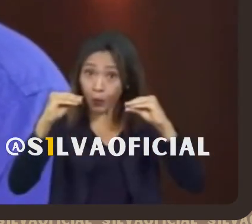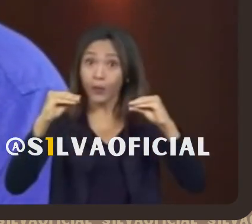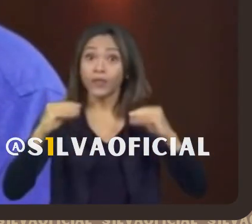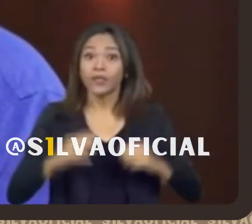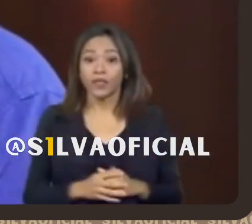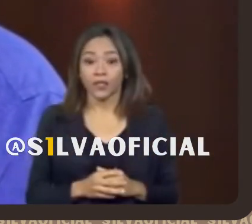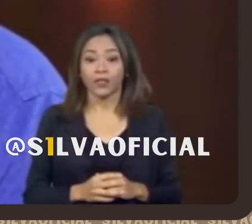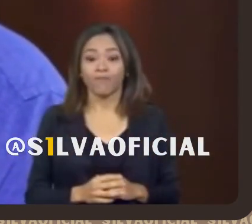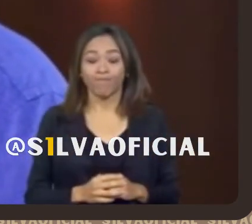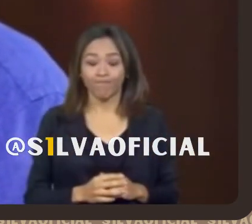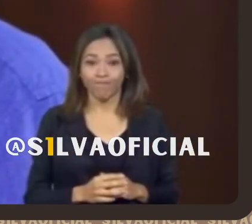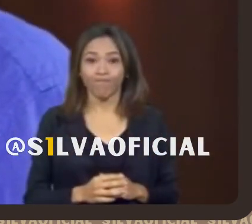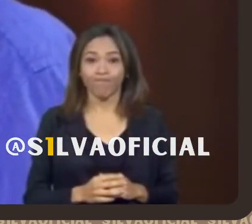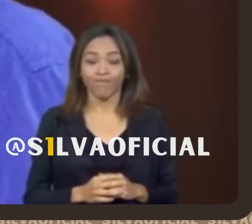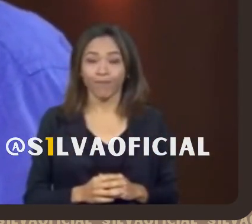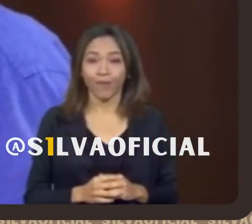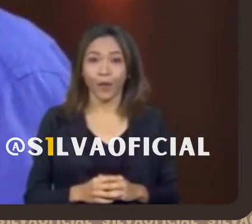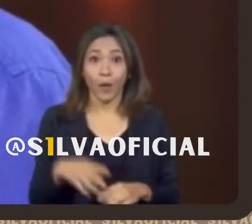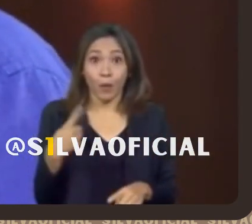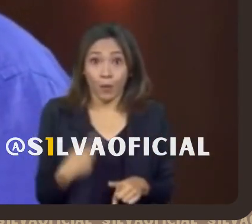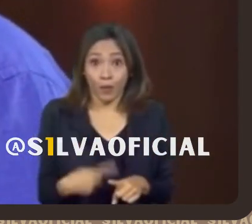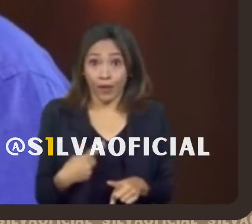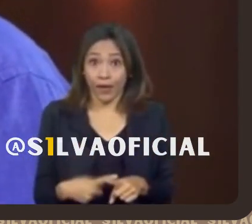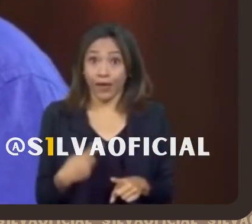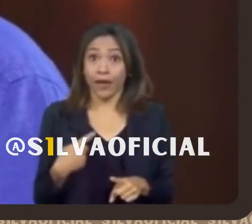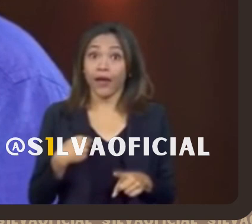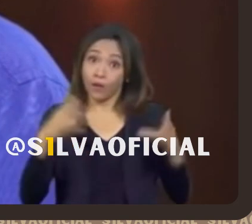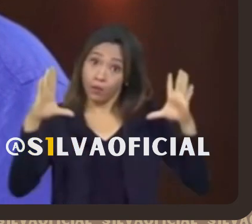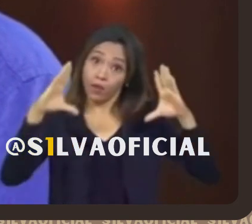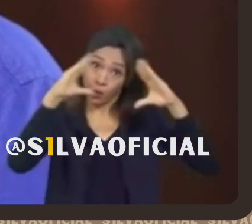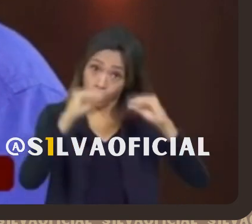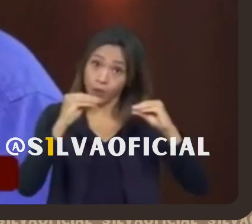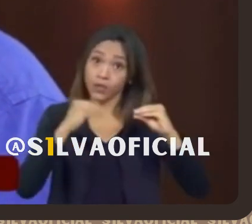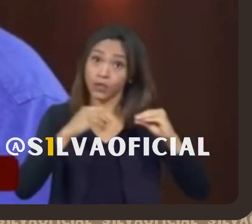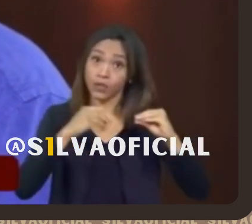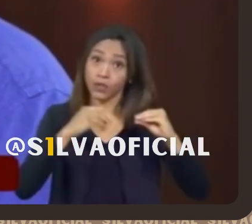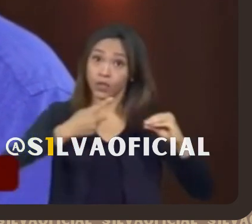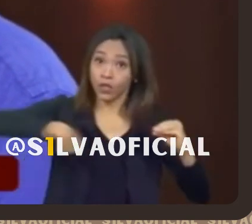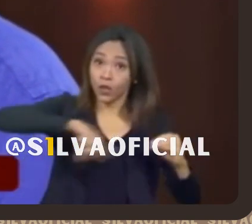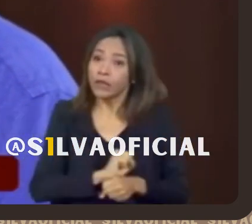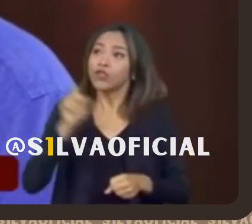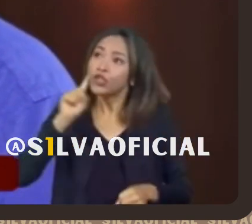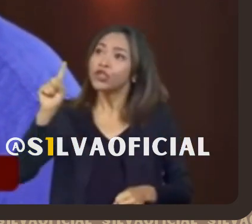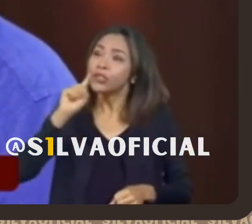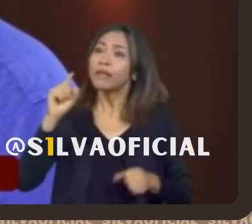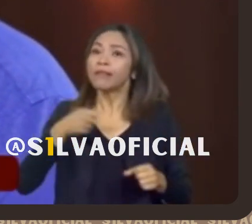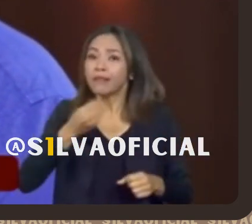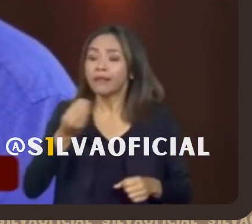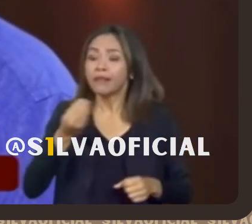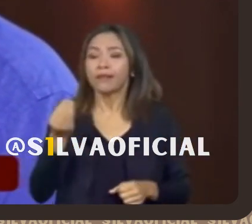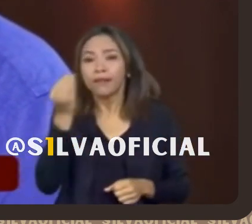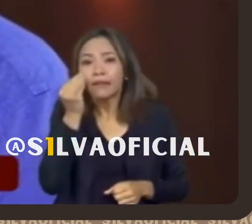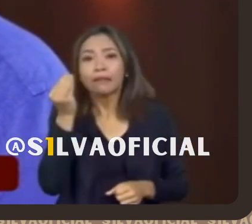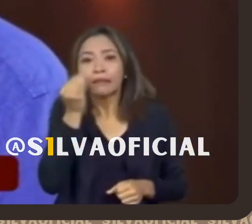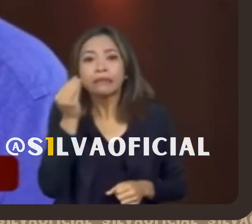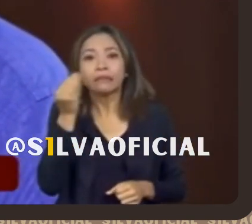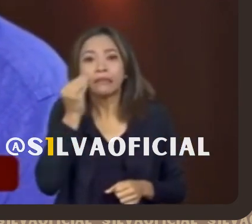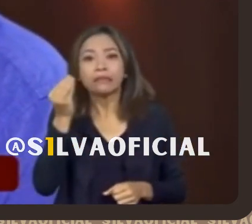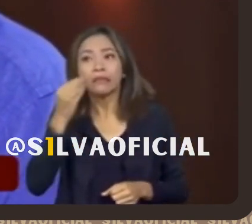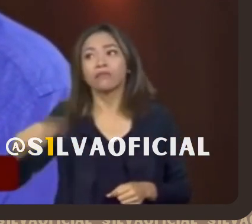Ah era uma noite muito aguardada porque nós estávamos Há muitos dias tentando trazer o pessoal que estava na faixa de